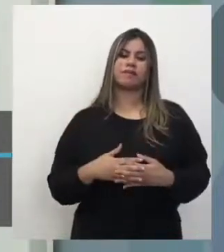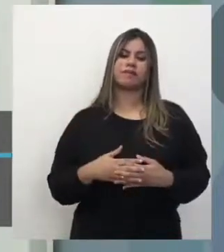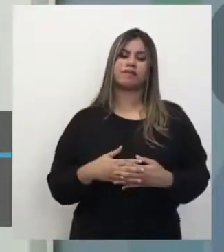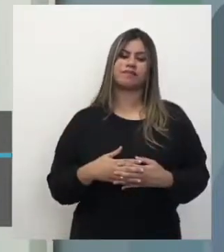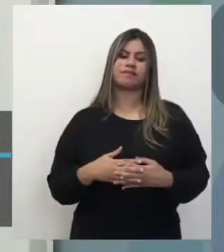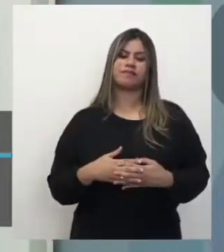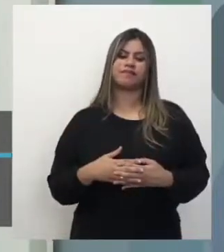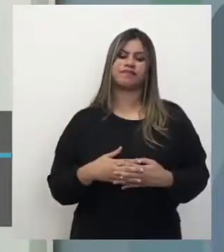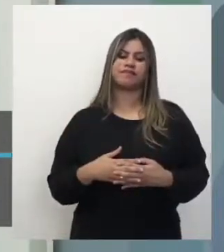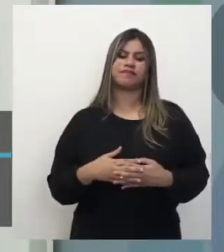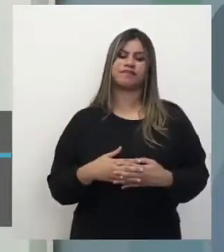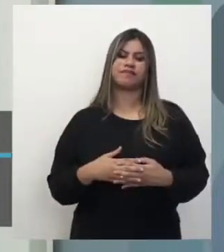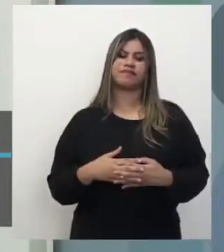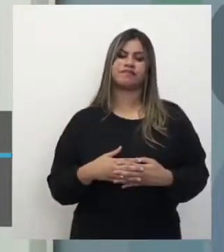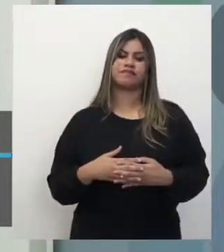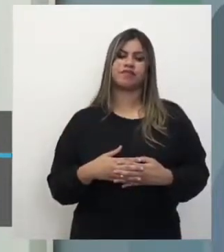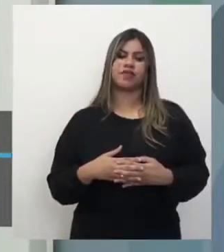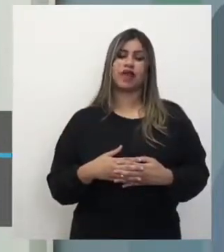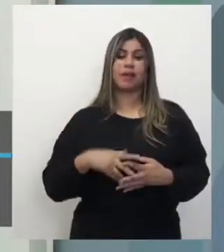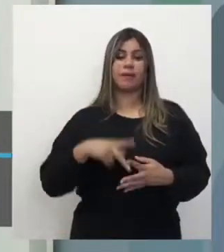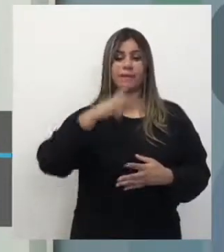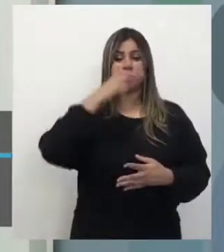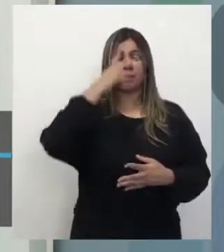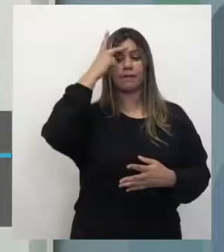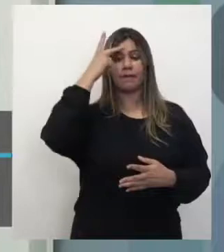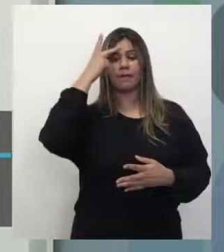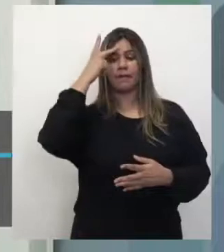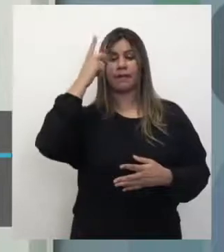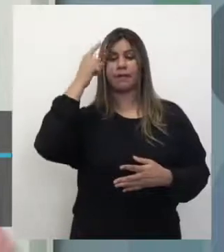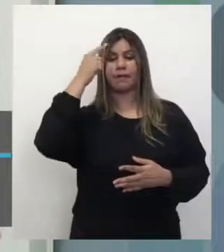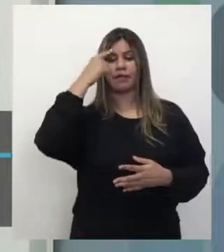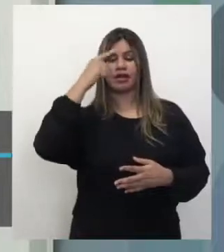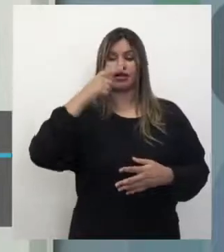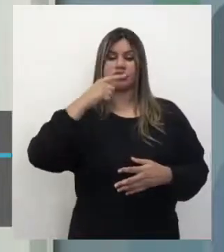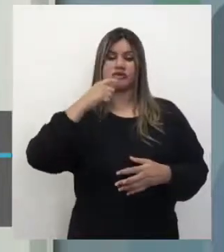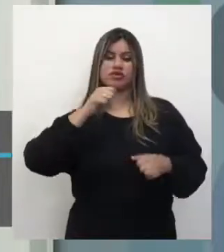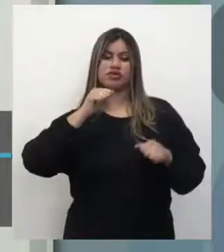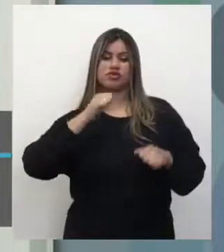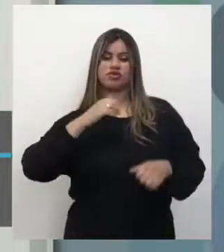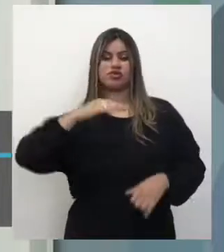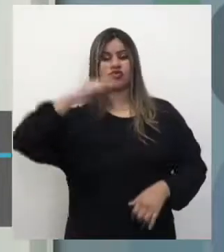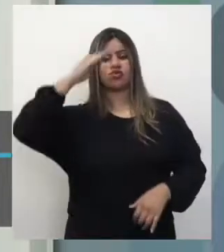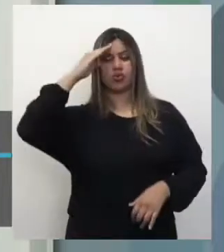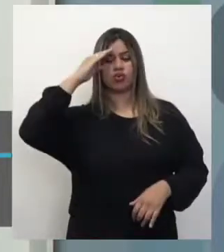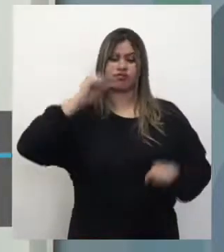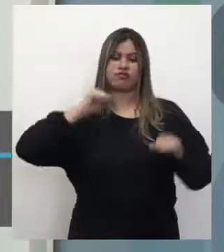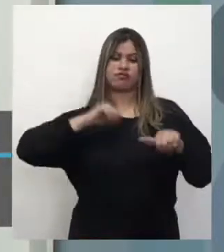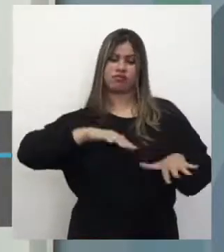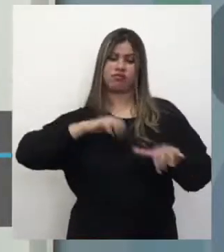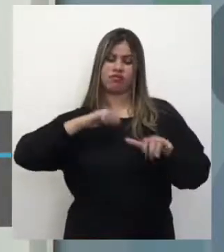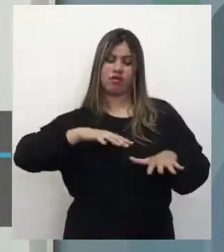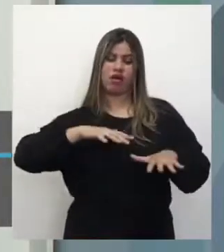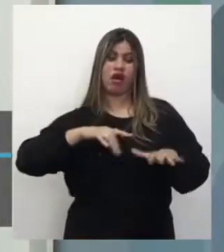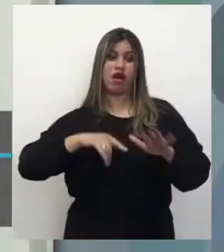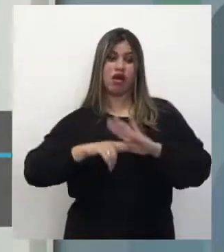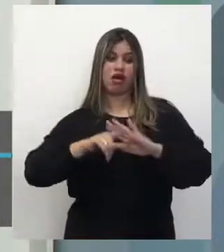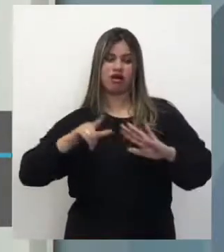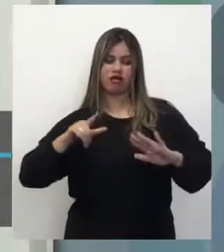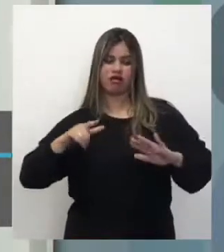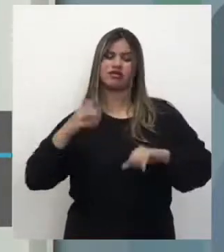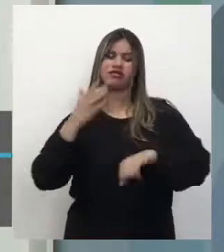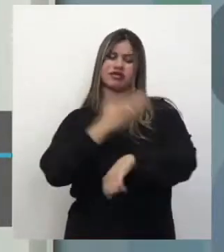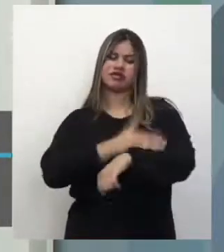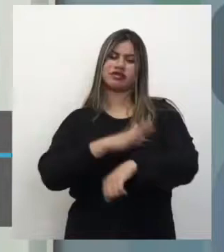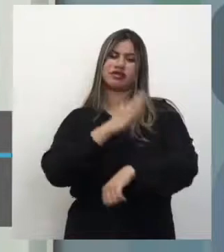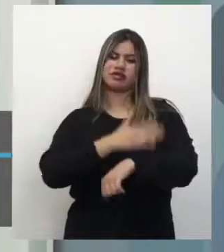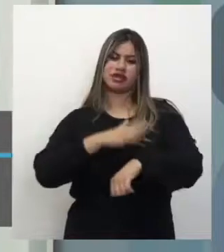faz alguém pensar como soldado? Fazendo ele agir como soldado. Se ele se comporta como soldado, com o tempo ele vai